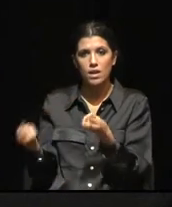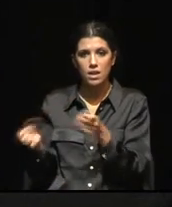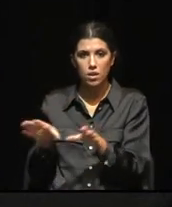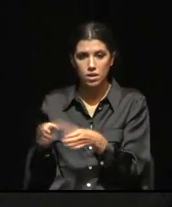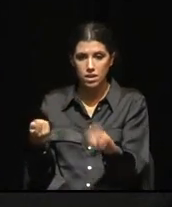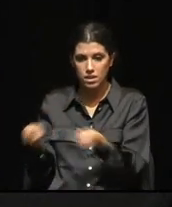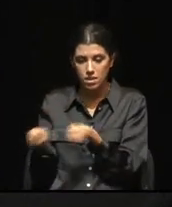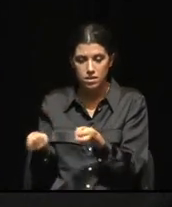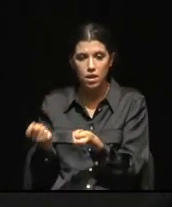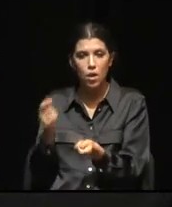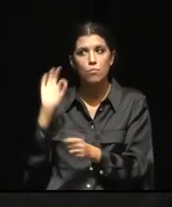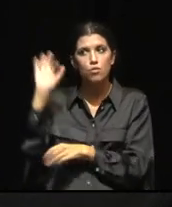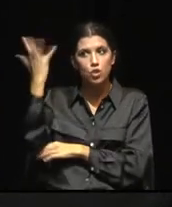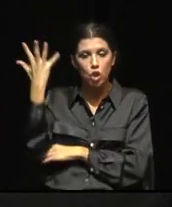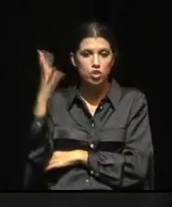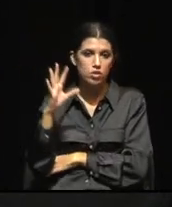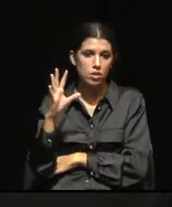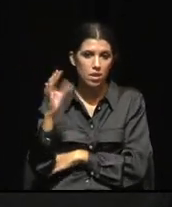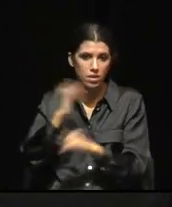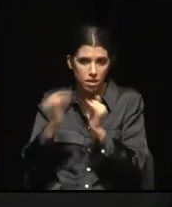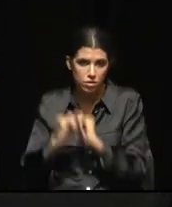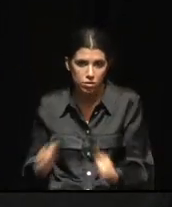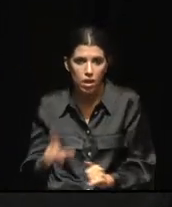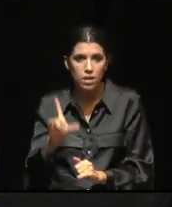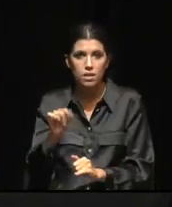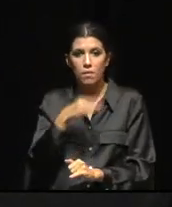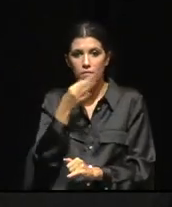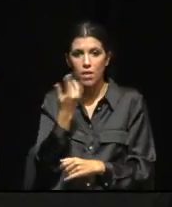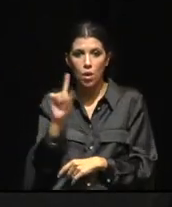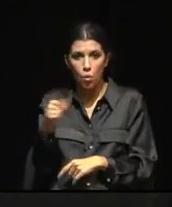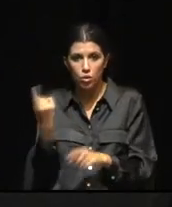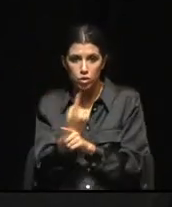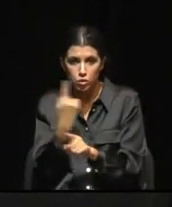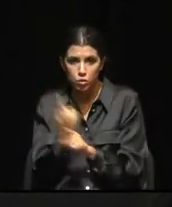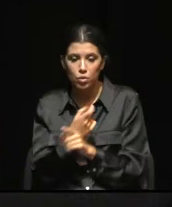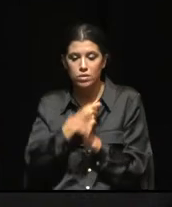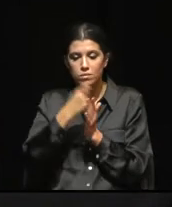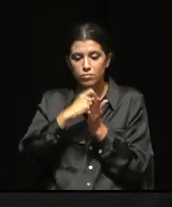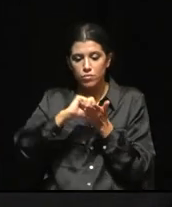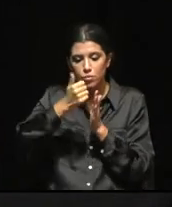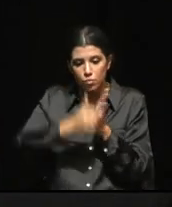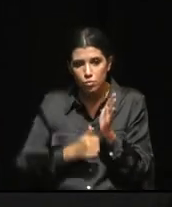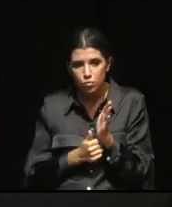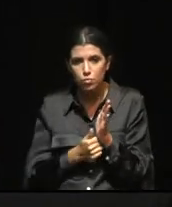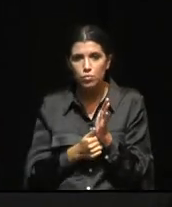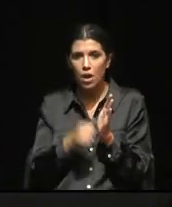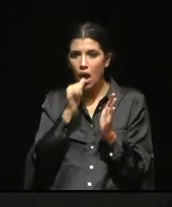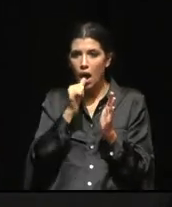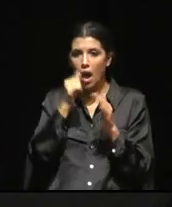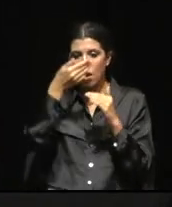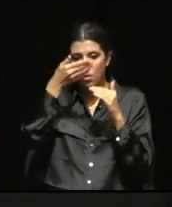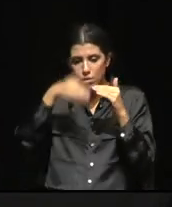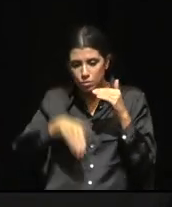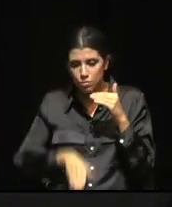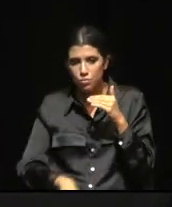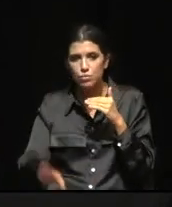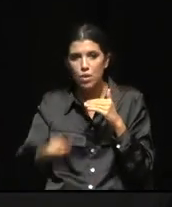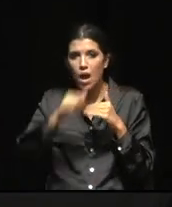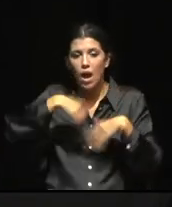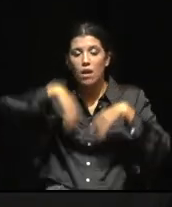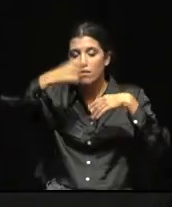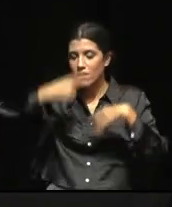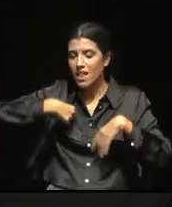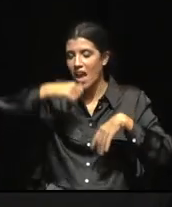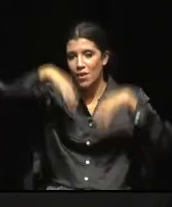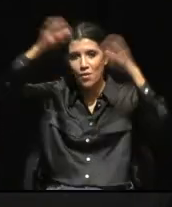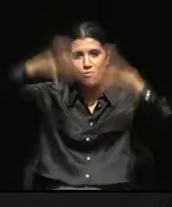internacional são também referidos outros aspectos culturais como por exemplo um esboço artístico de uma tromba de água ocorrida em 14 de julho